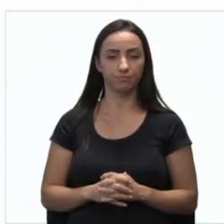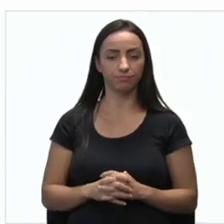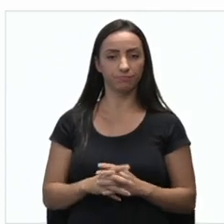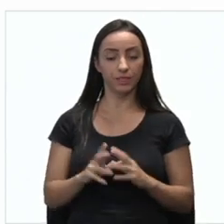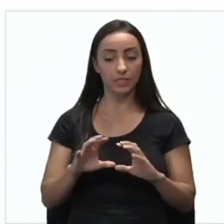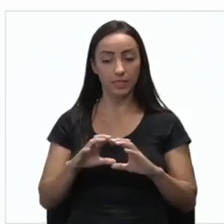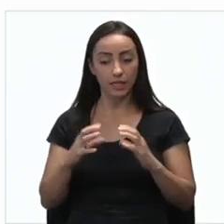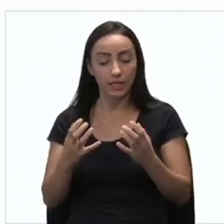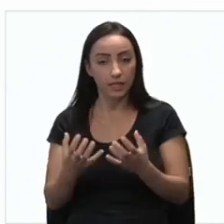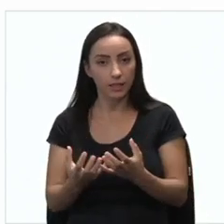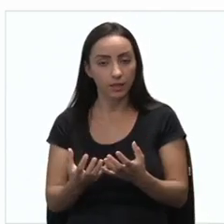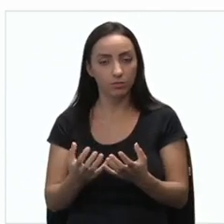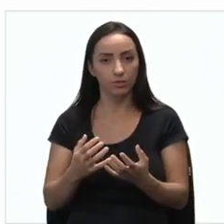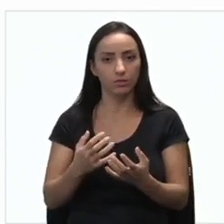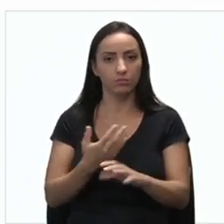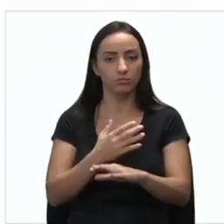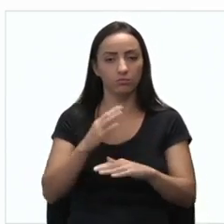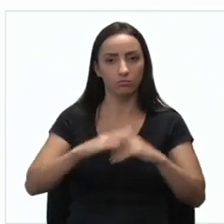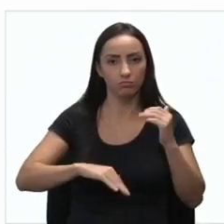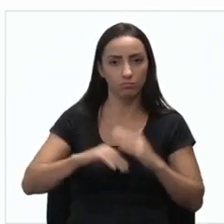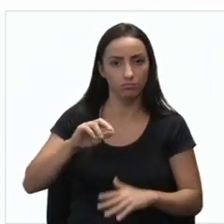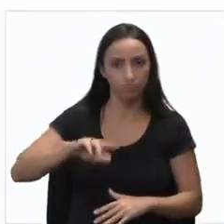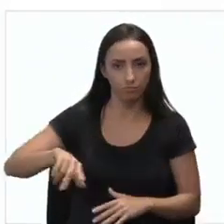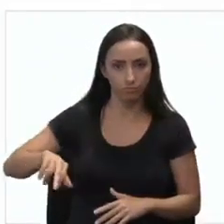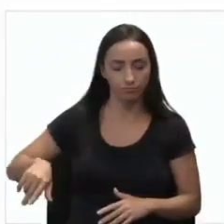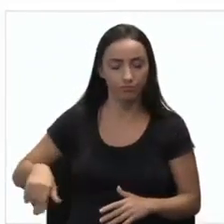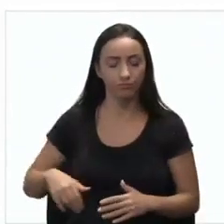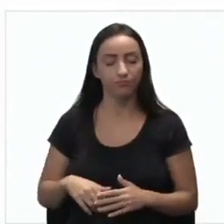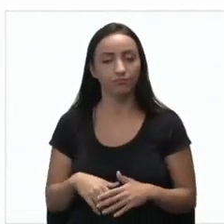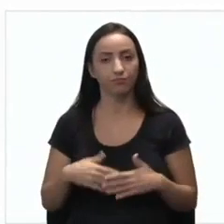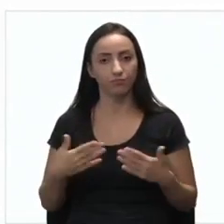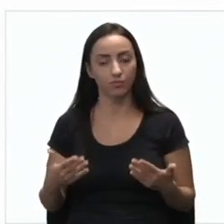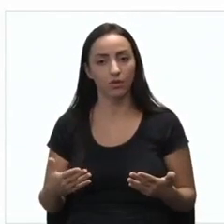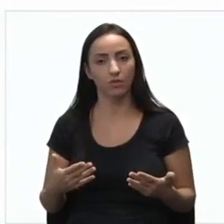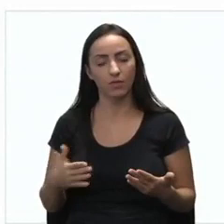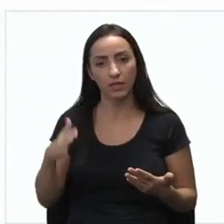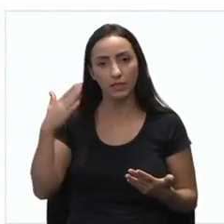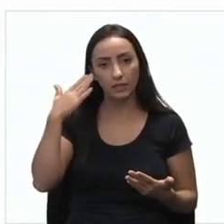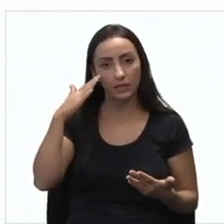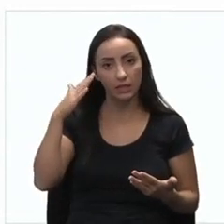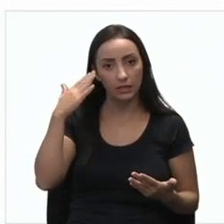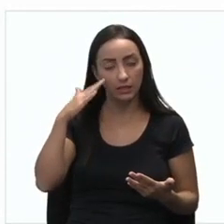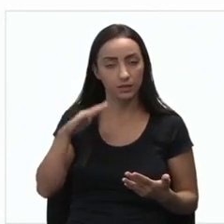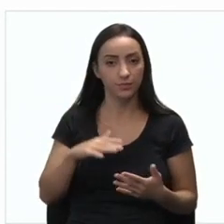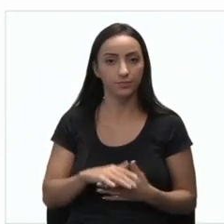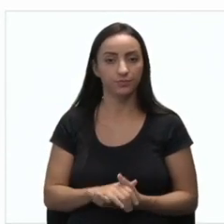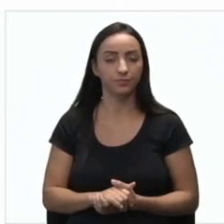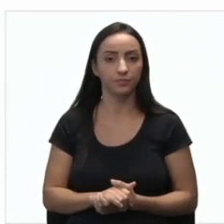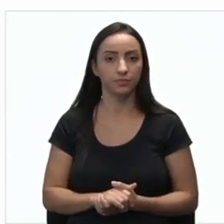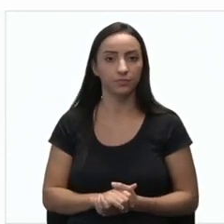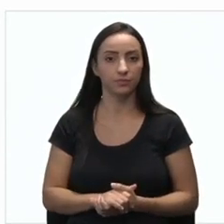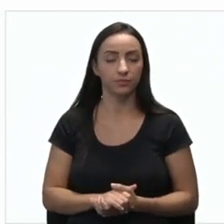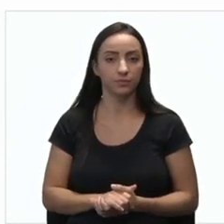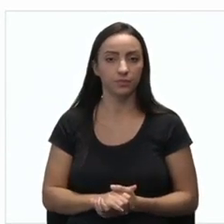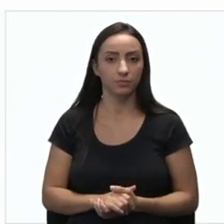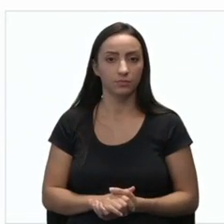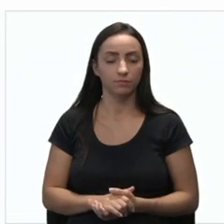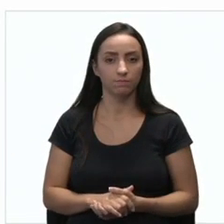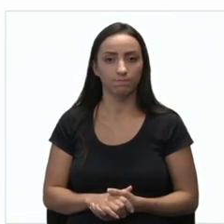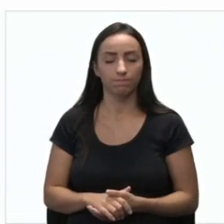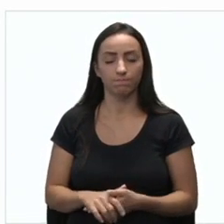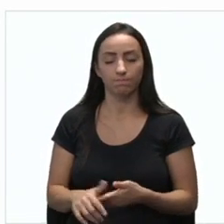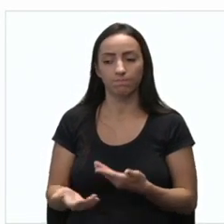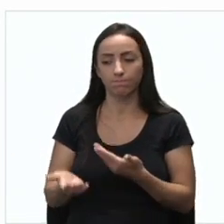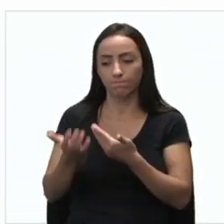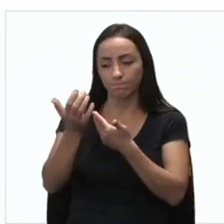dessa equipe multiprofissional, né? Então, ele vai compreender essa subjetividade